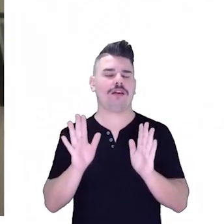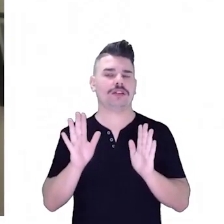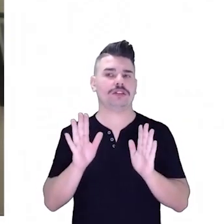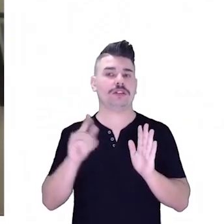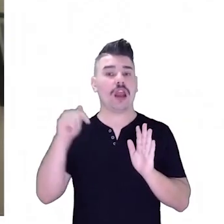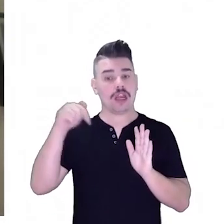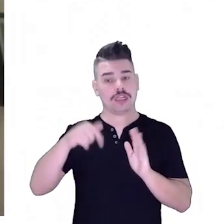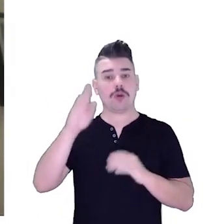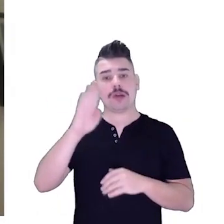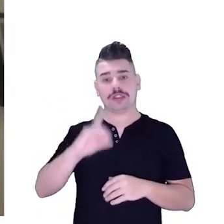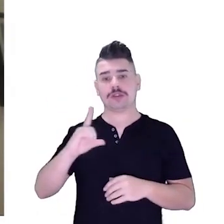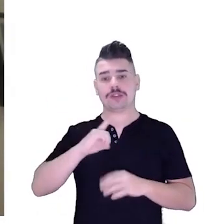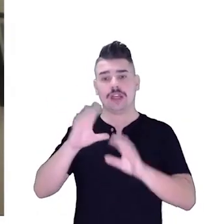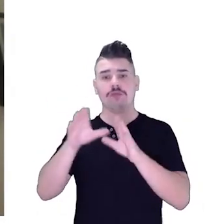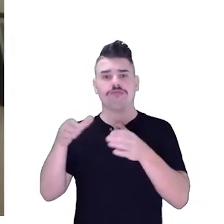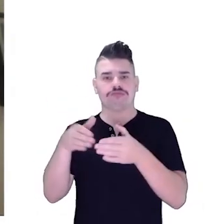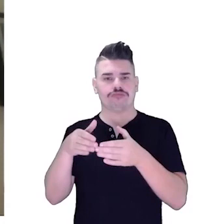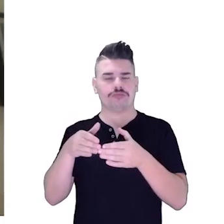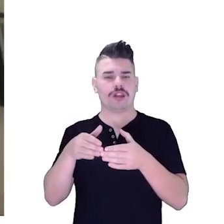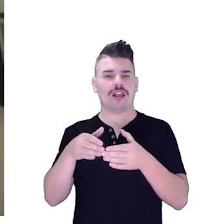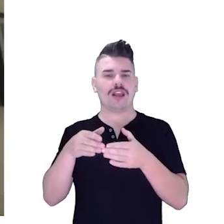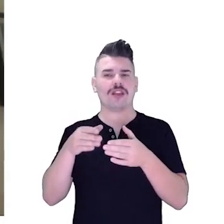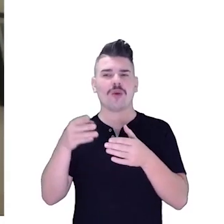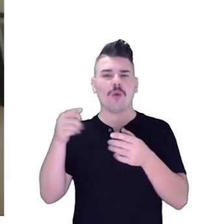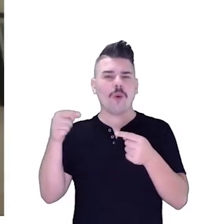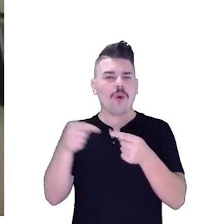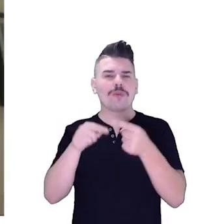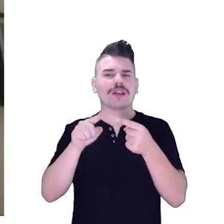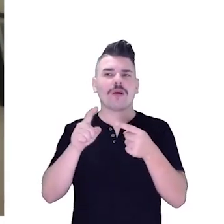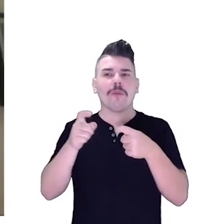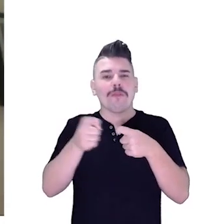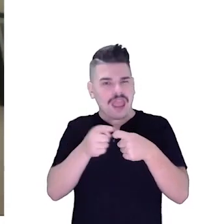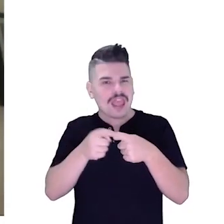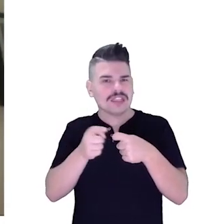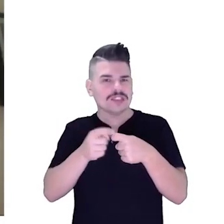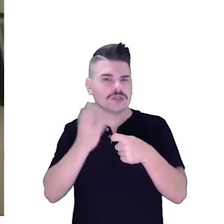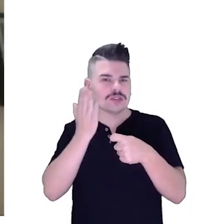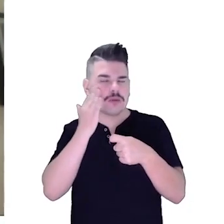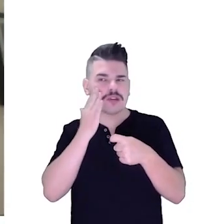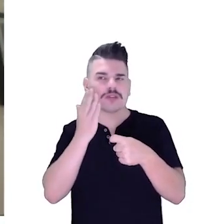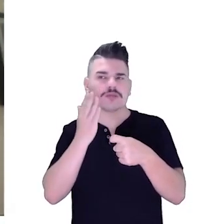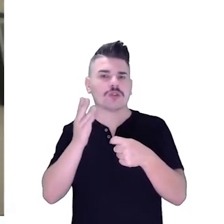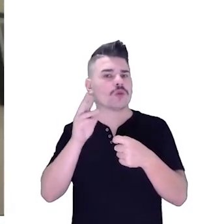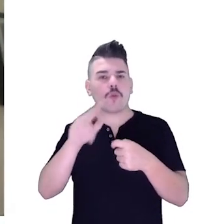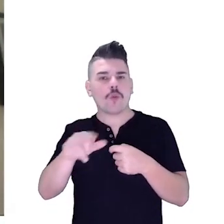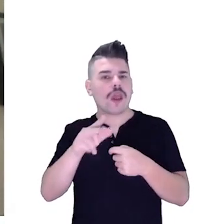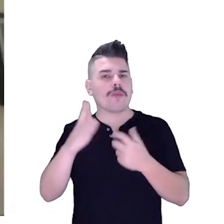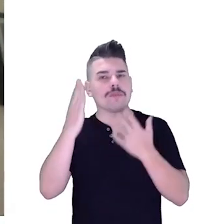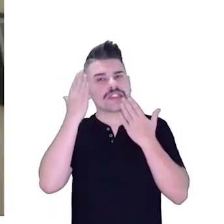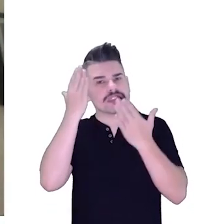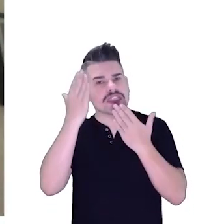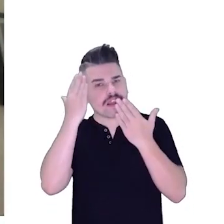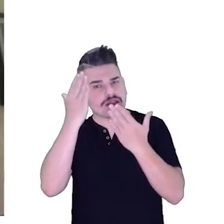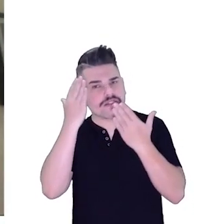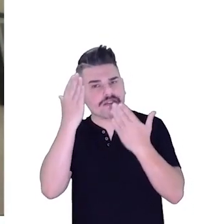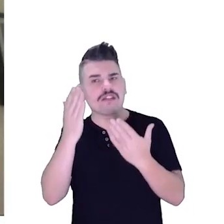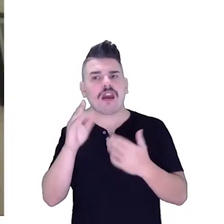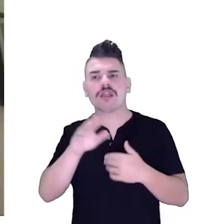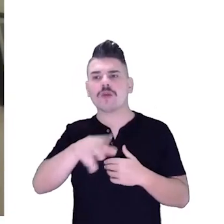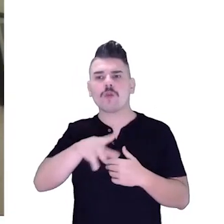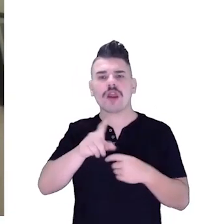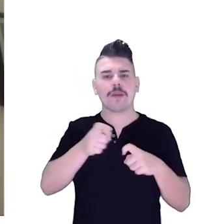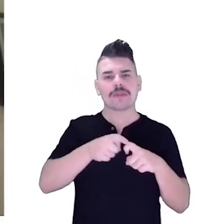vem do sistema médico de classificação, né? Não vem nem da psiquiatria, nem da